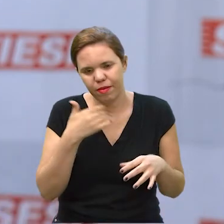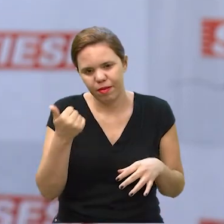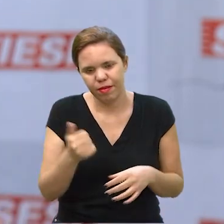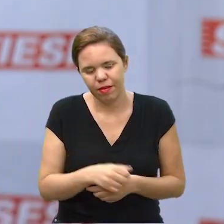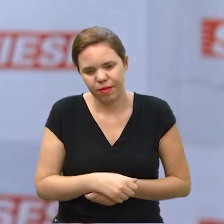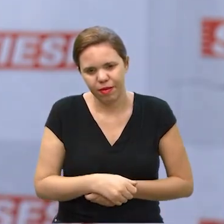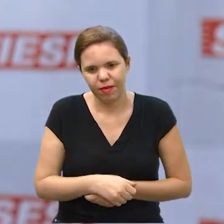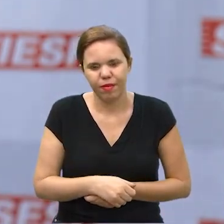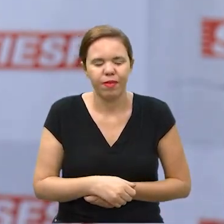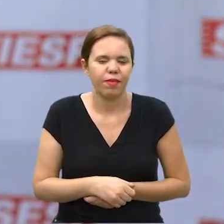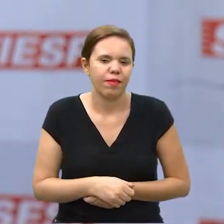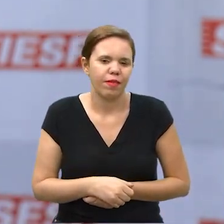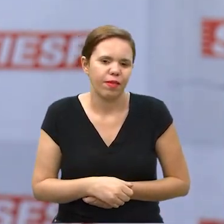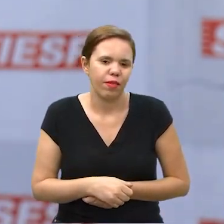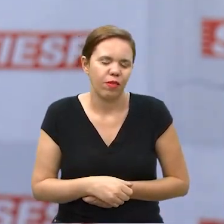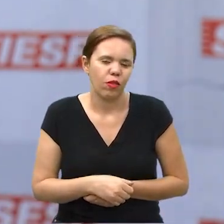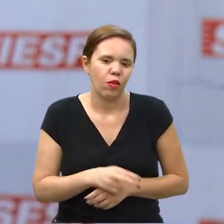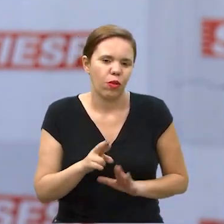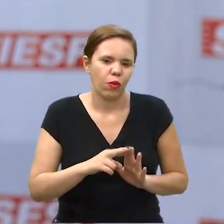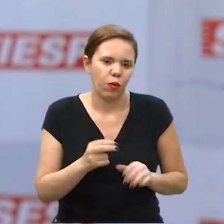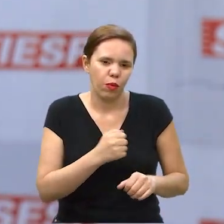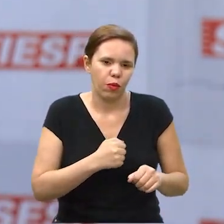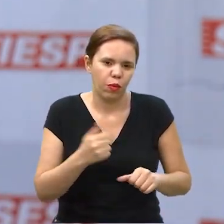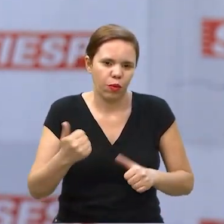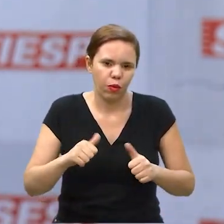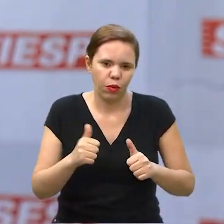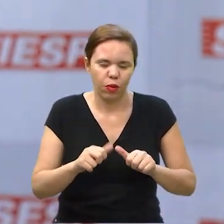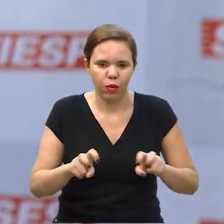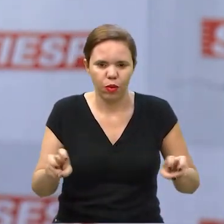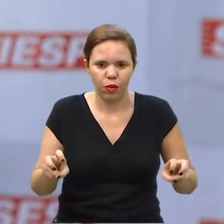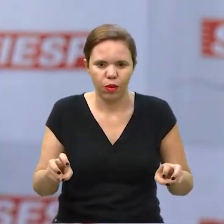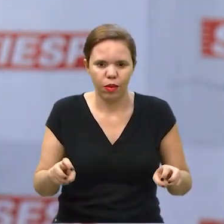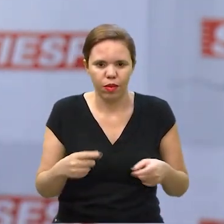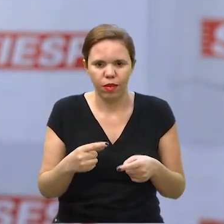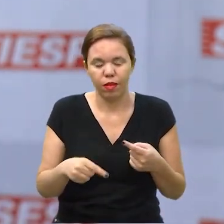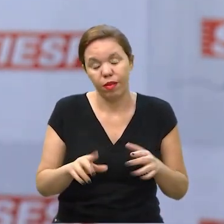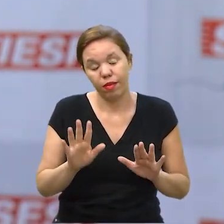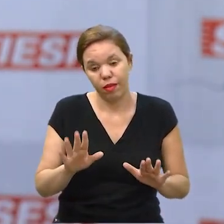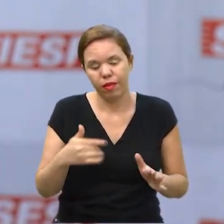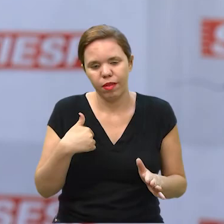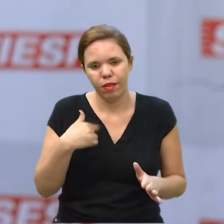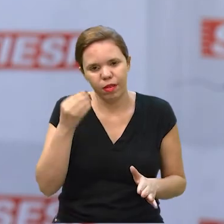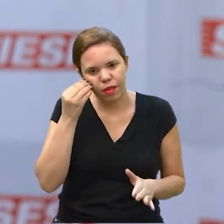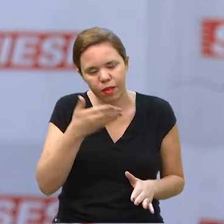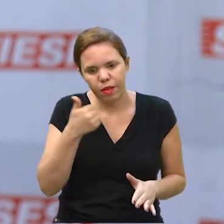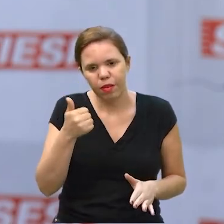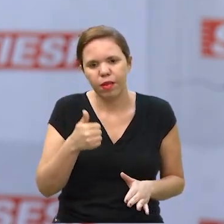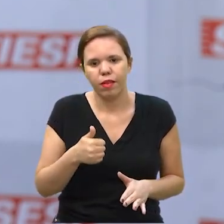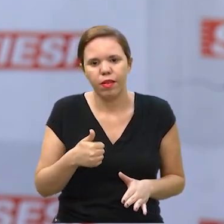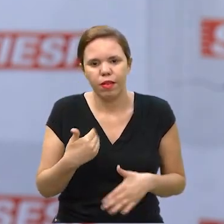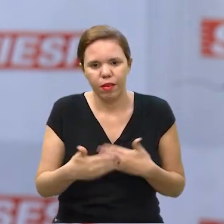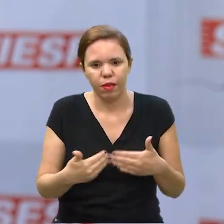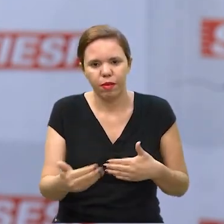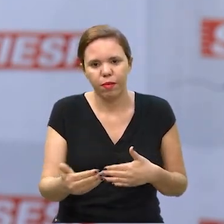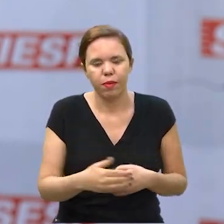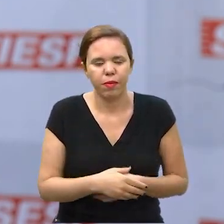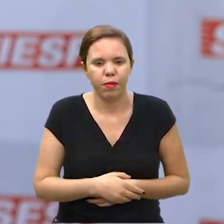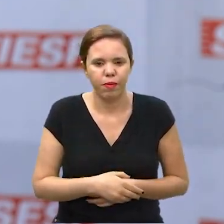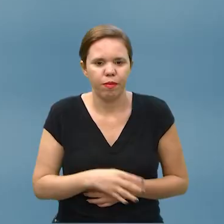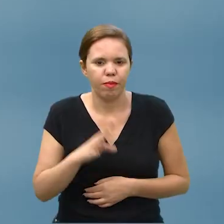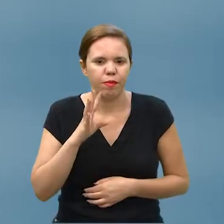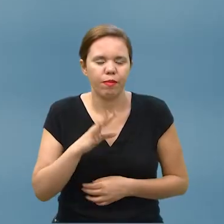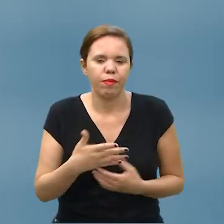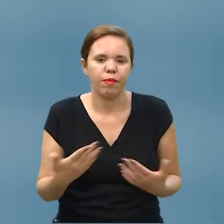né? Melhorar algumas coisas que os jurados falaram que eu não tava ali muito joia. E vamos lá, né? Vamos à próxima fase. Que